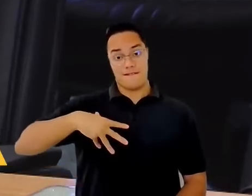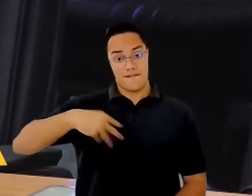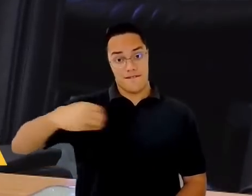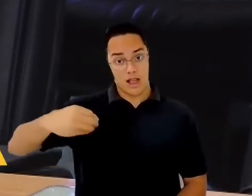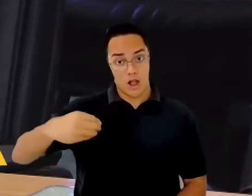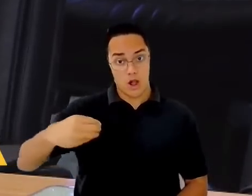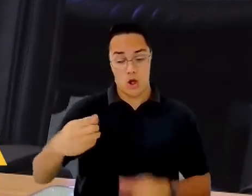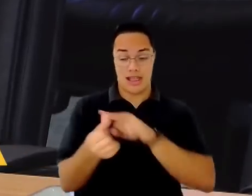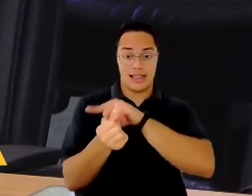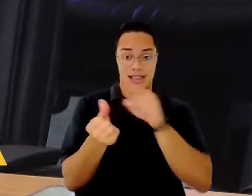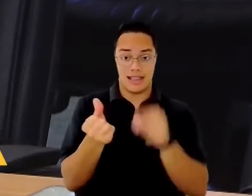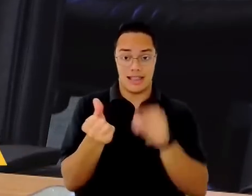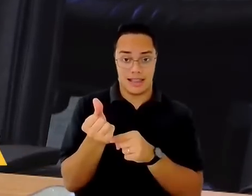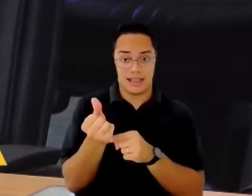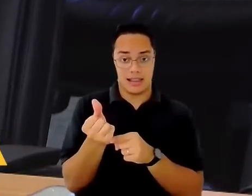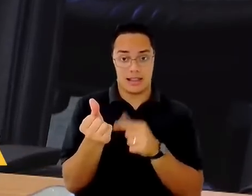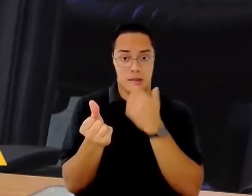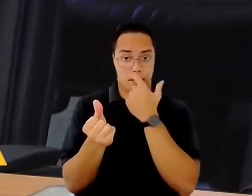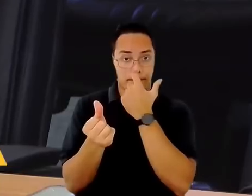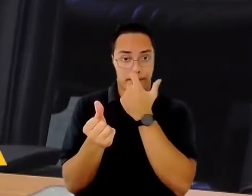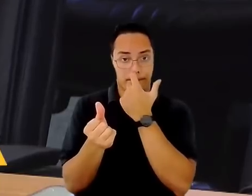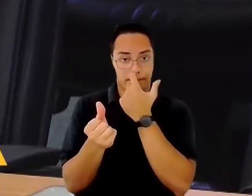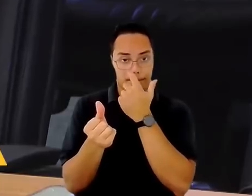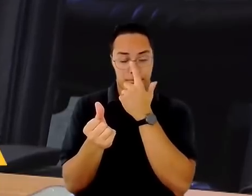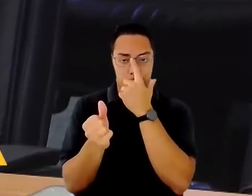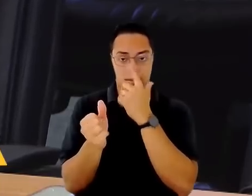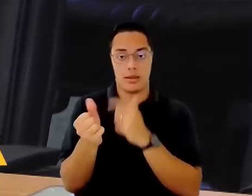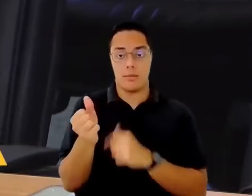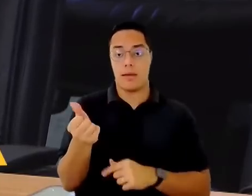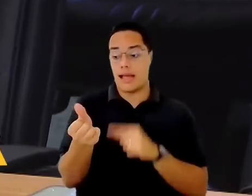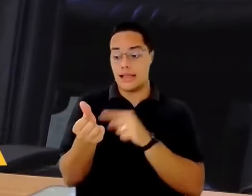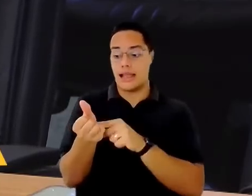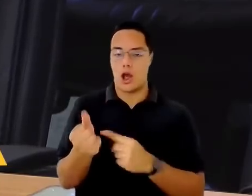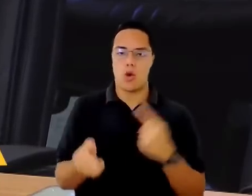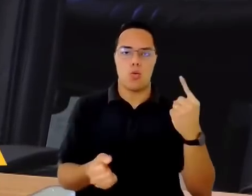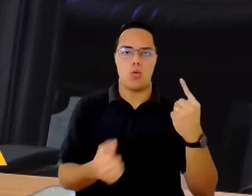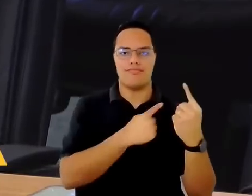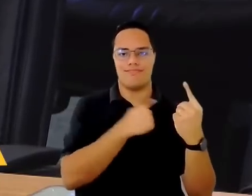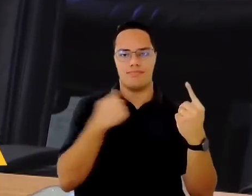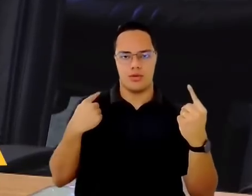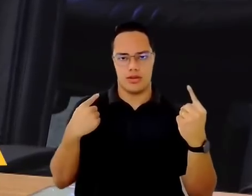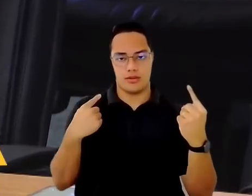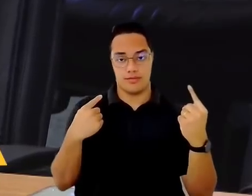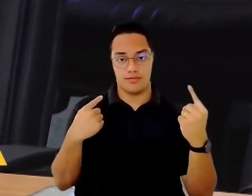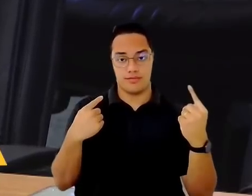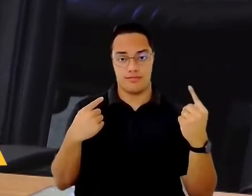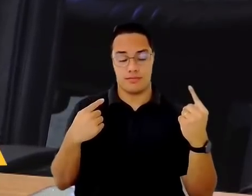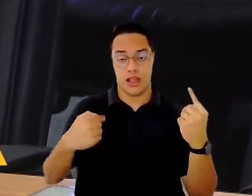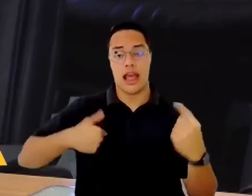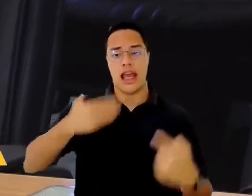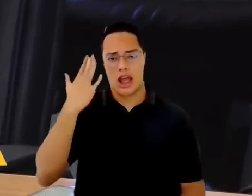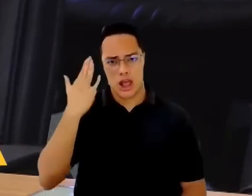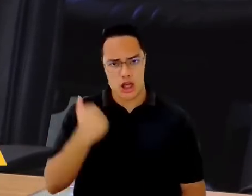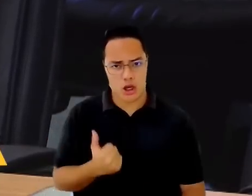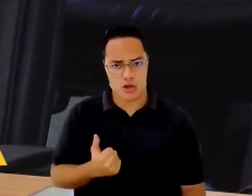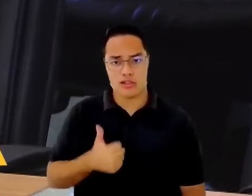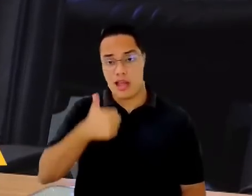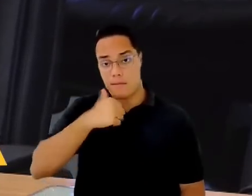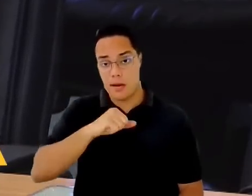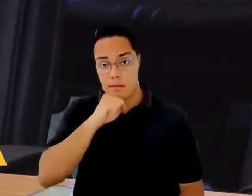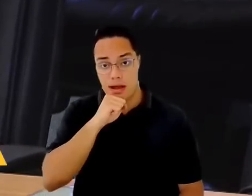eu perdi um filho e eu sei a dor da perda de uma mãe eu sei quantas mães